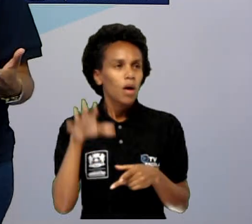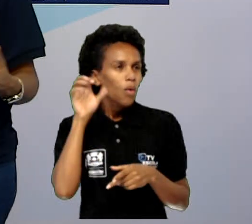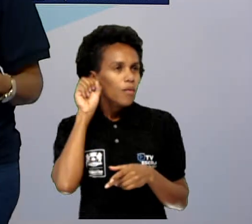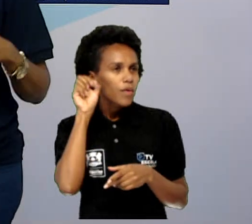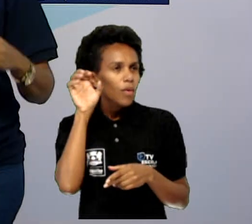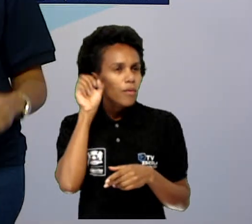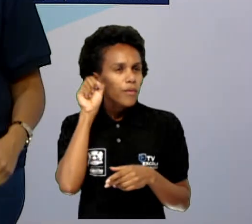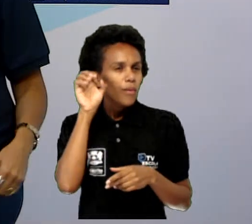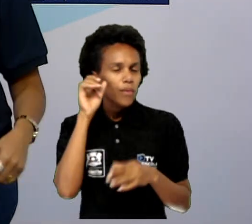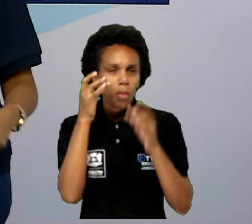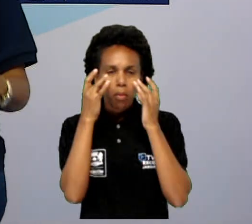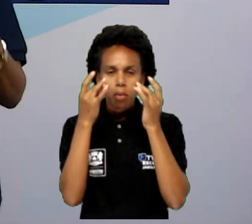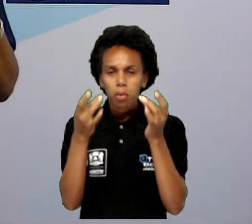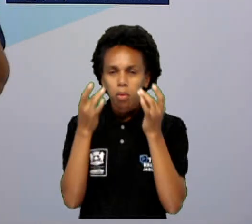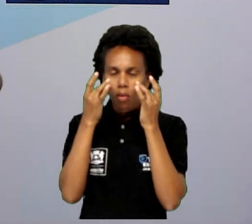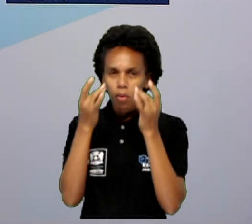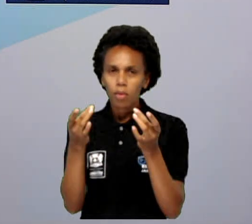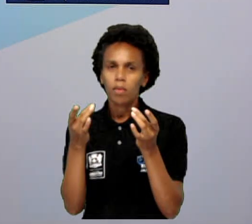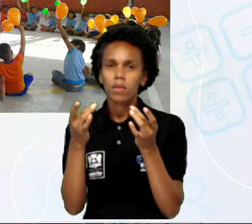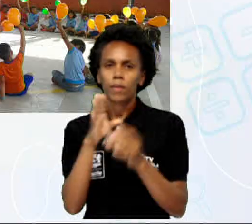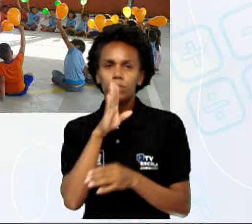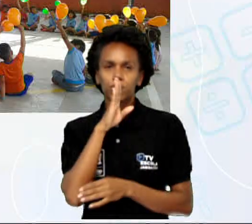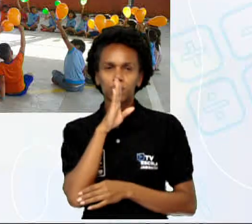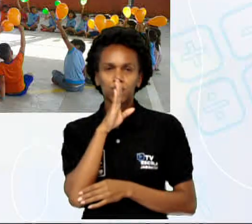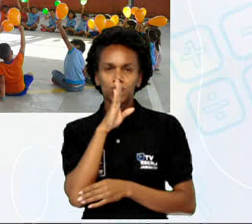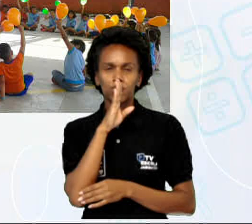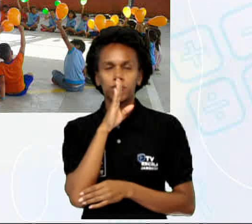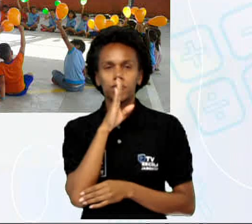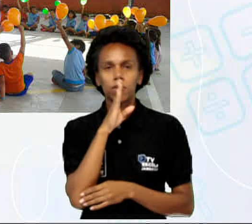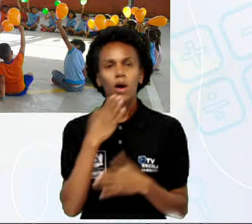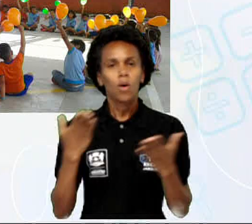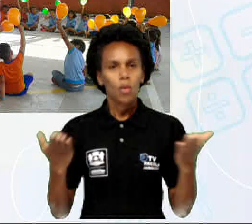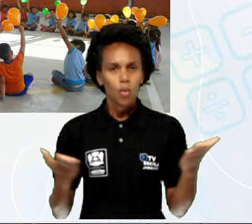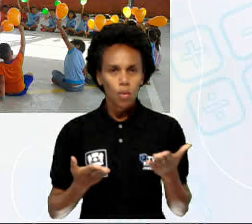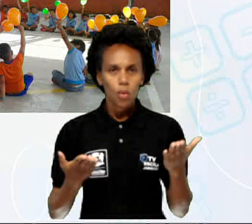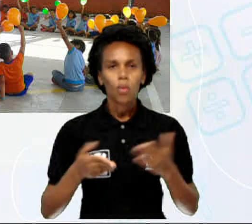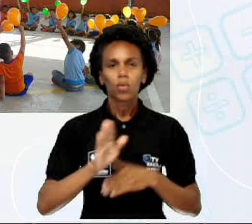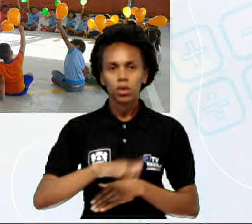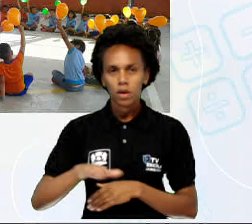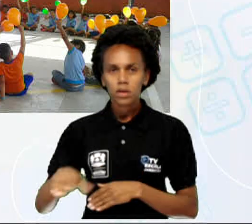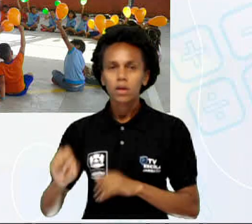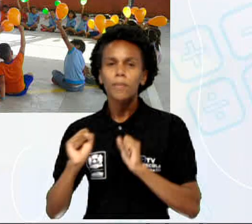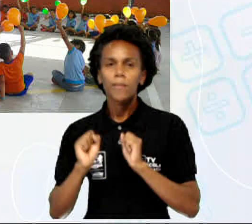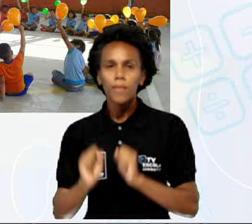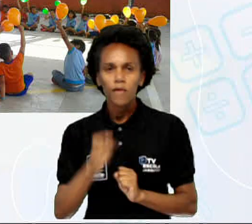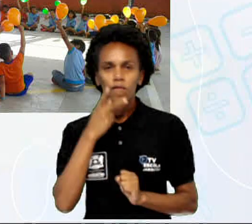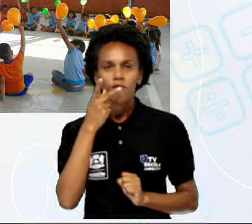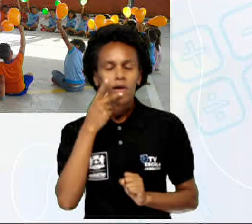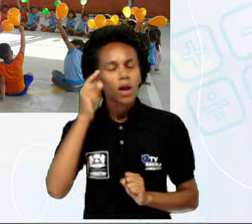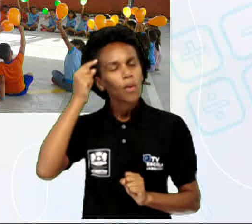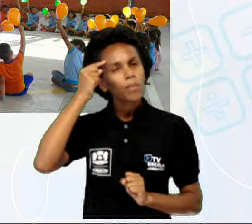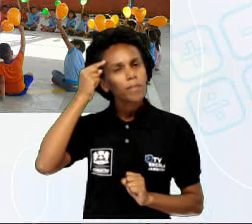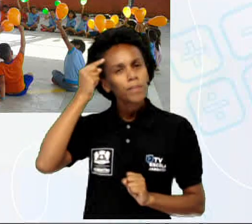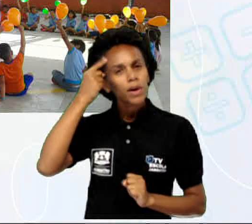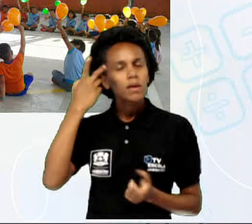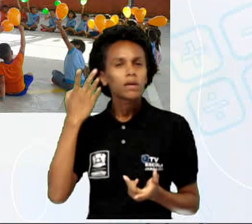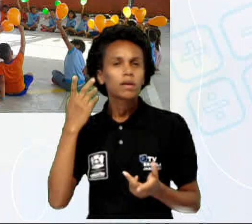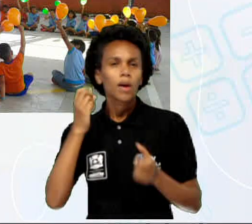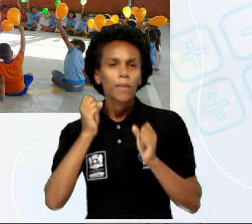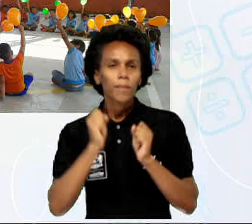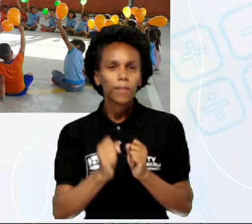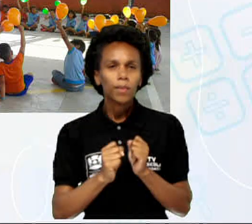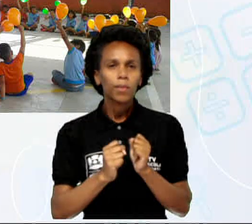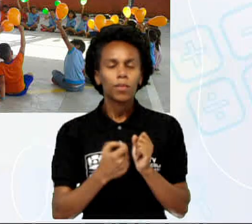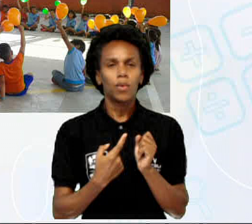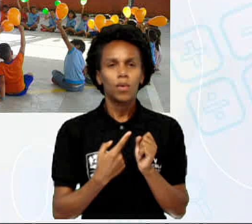dia a criança pode dizer o que pensa, pode fazer perguntas, tirar as suas dúvidas. As aulas são